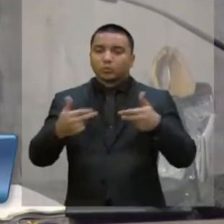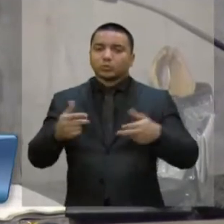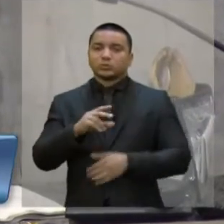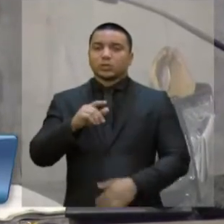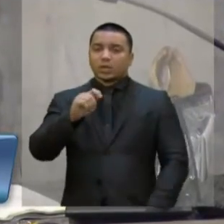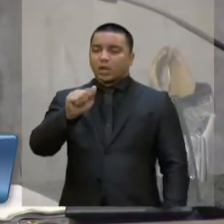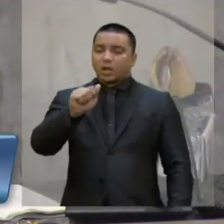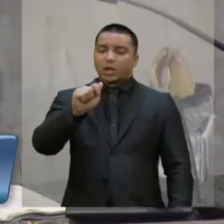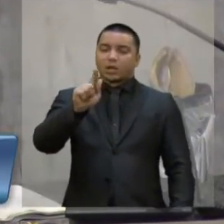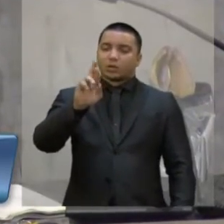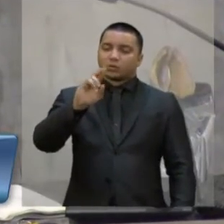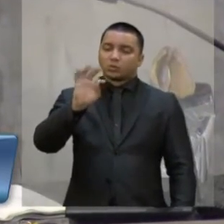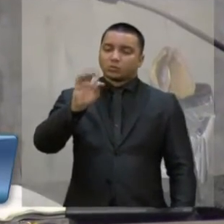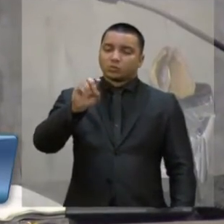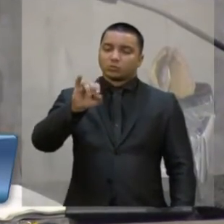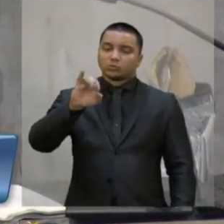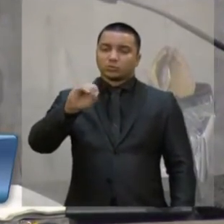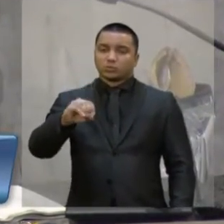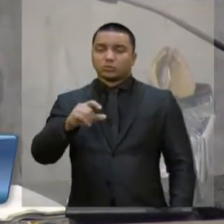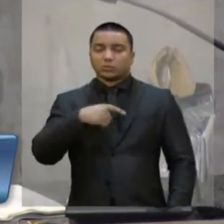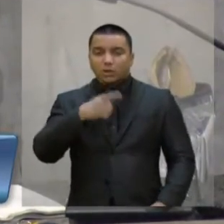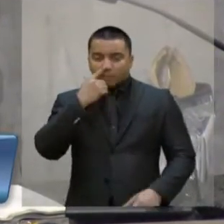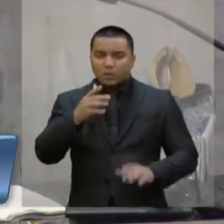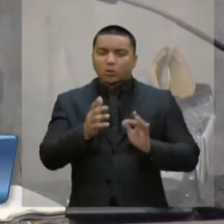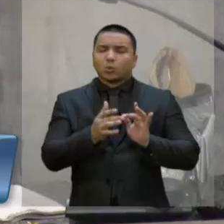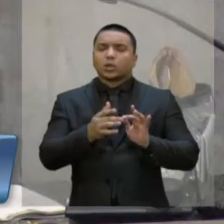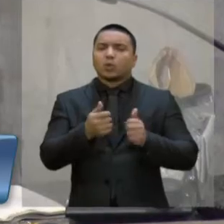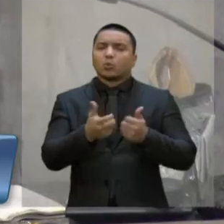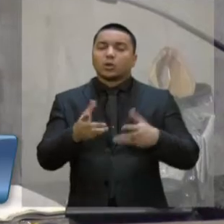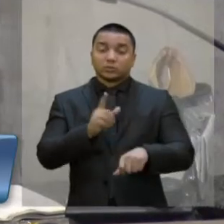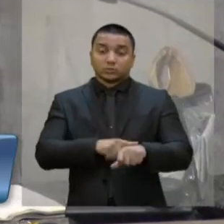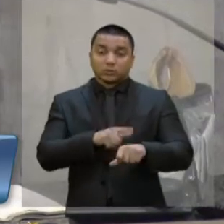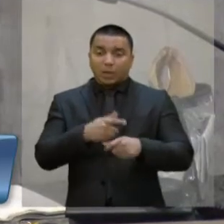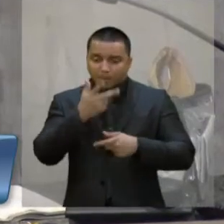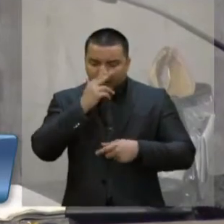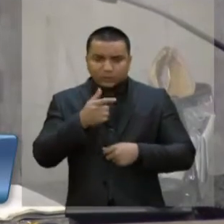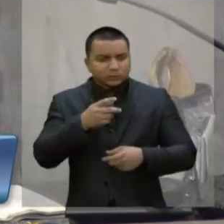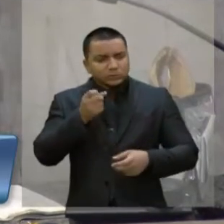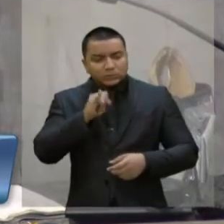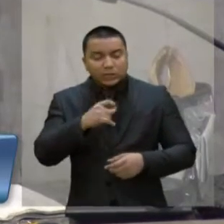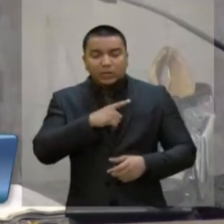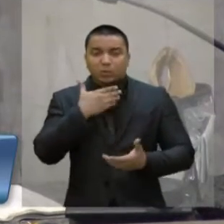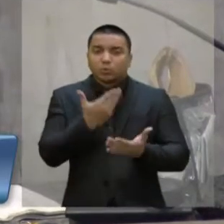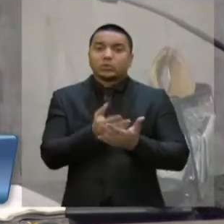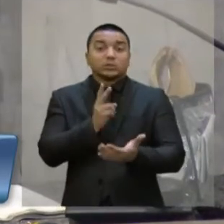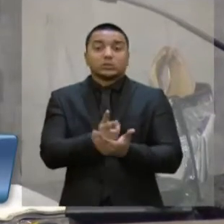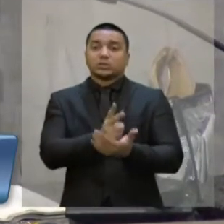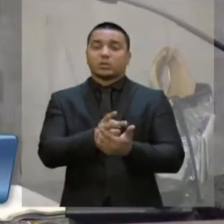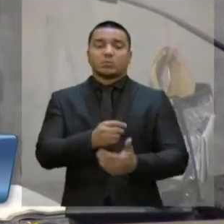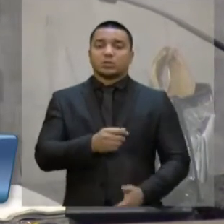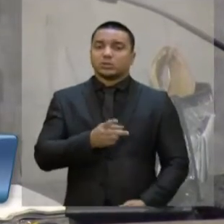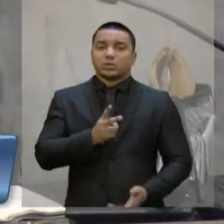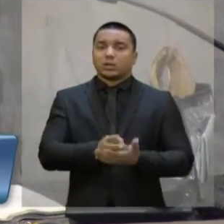o grau de permanência de contato, por quanto tempo? Aí você vai ver, quando tem exposição, vai ter quase sempre